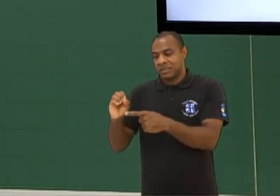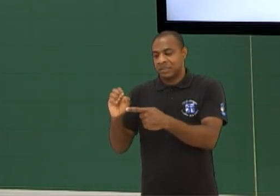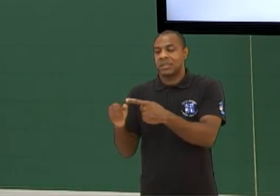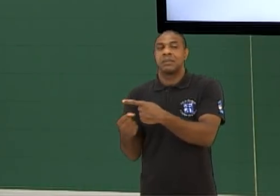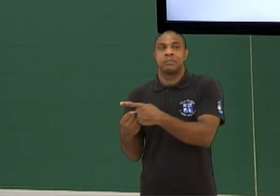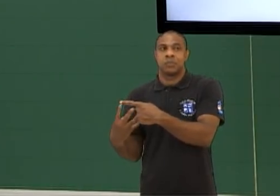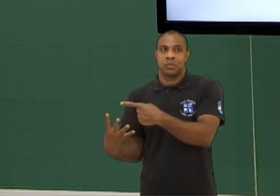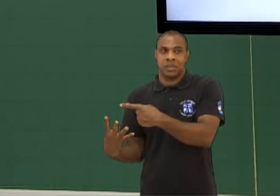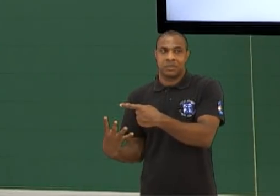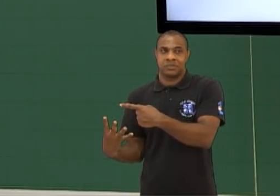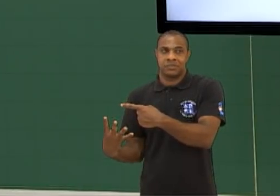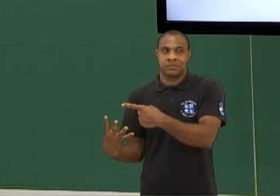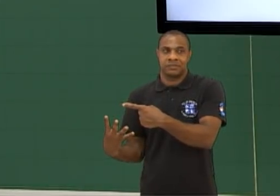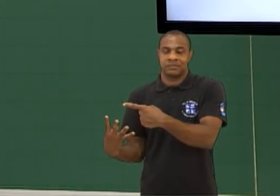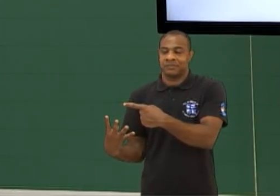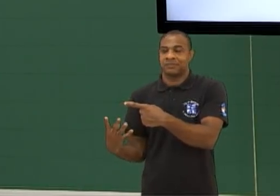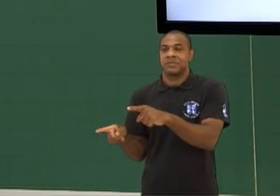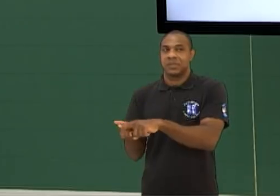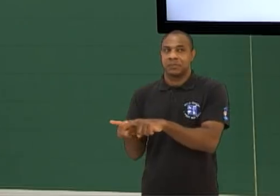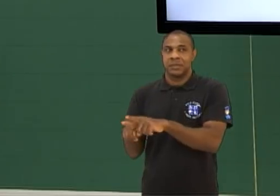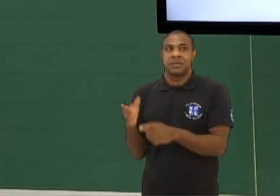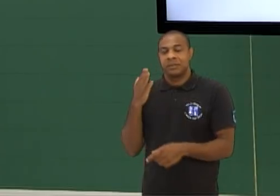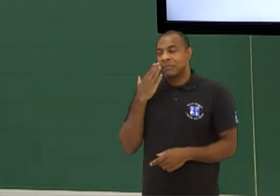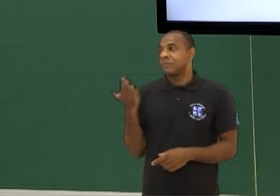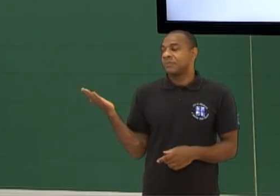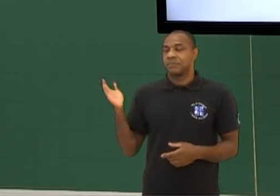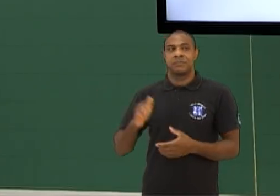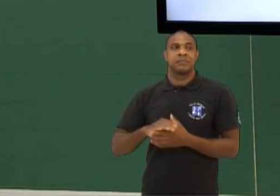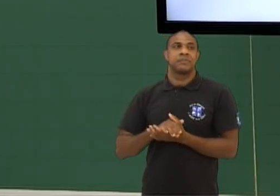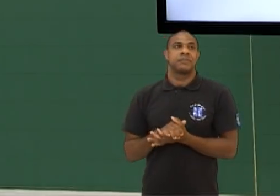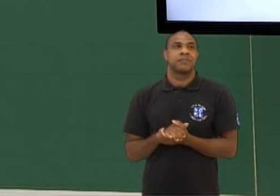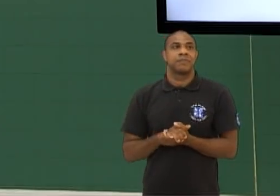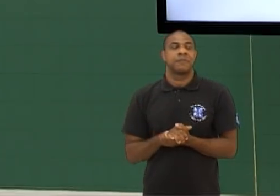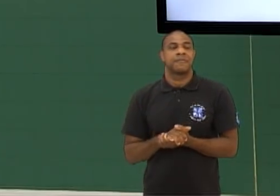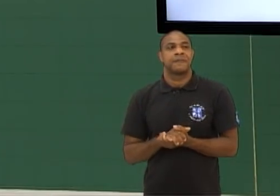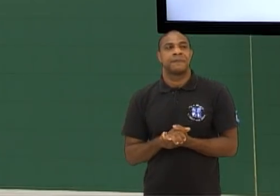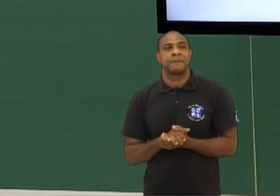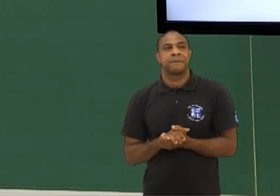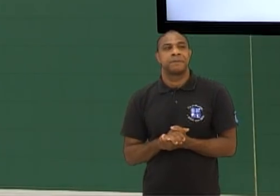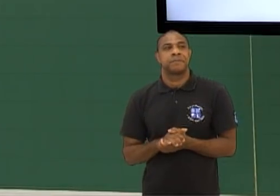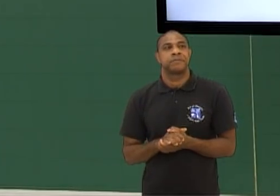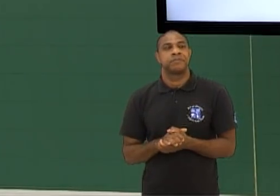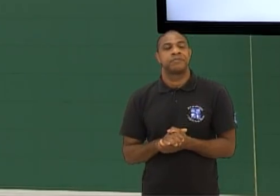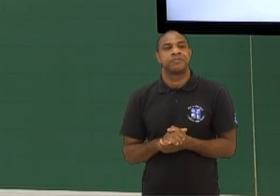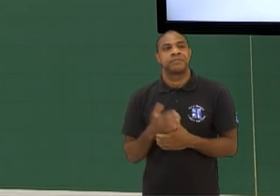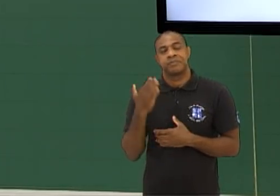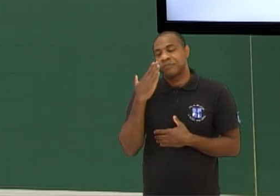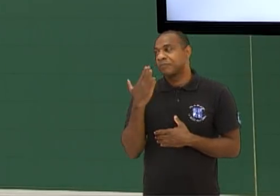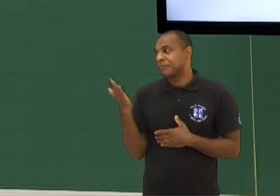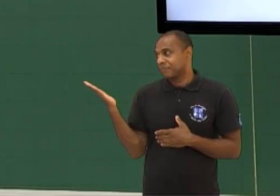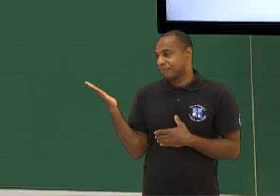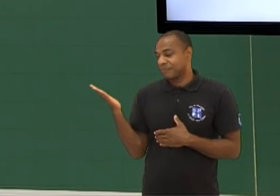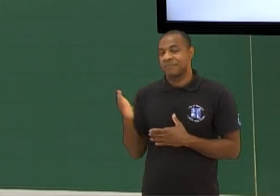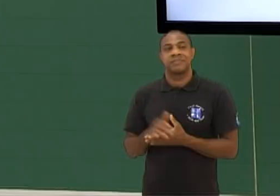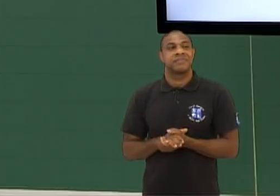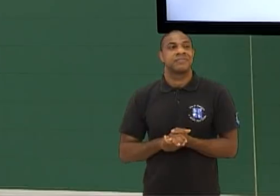coisa do outro lado. Então, eu vou dividir por 4. Princípio multiplicativo.